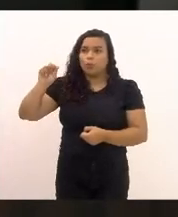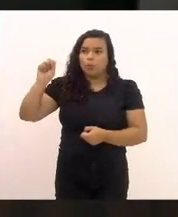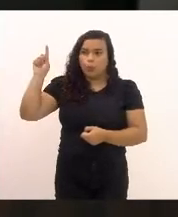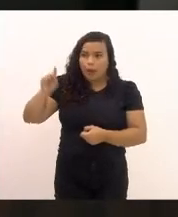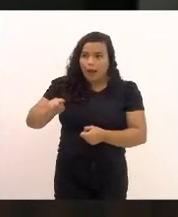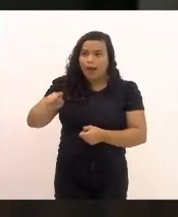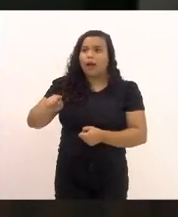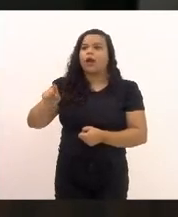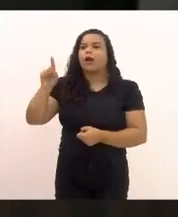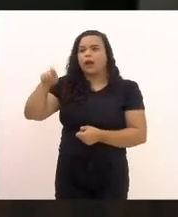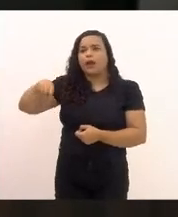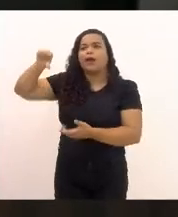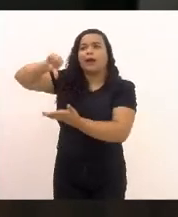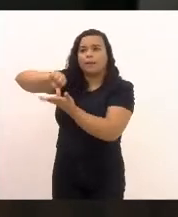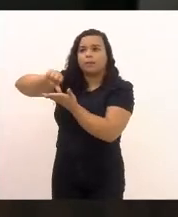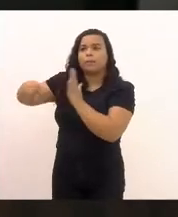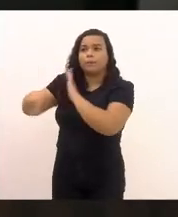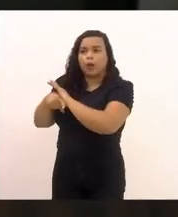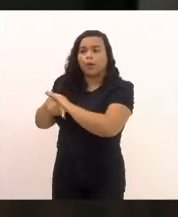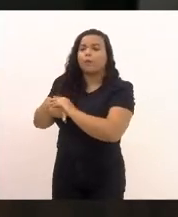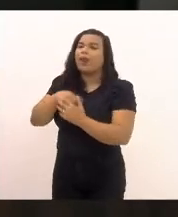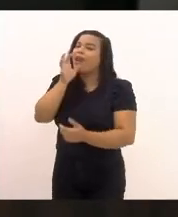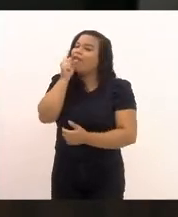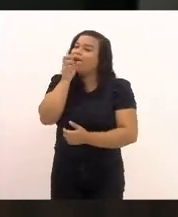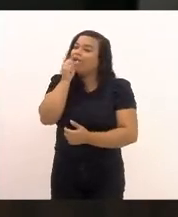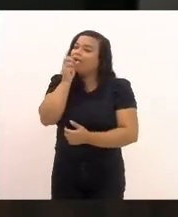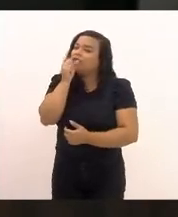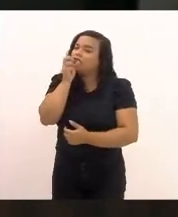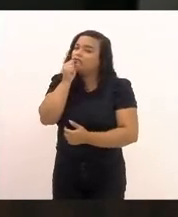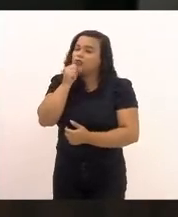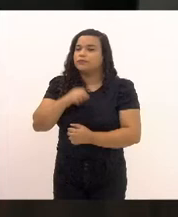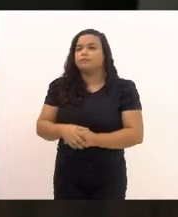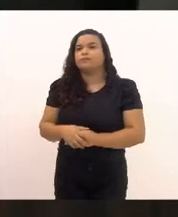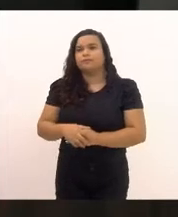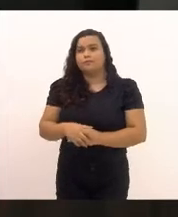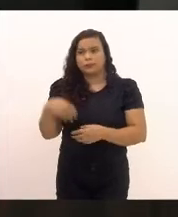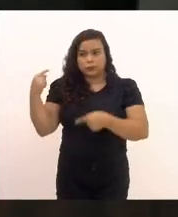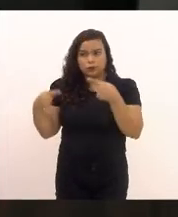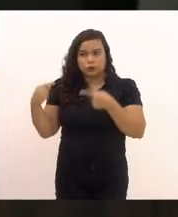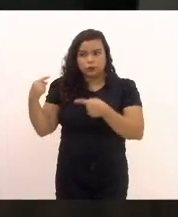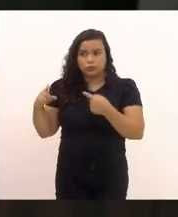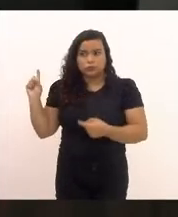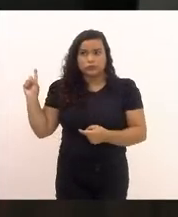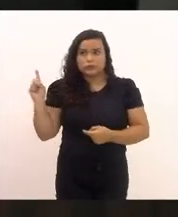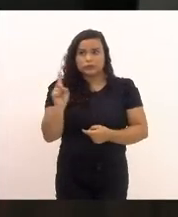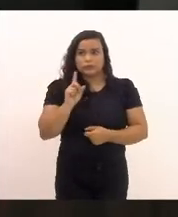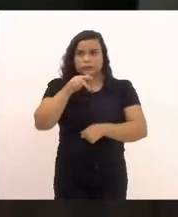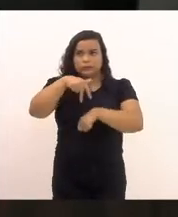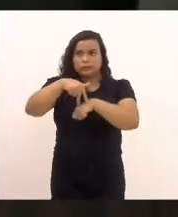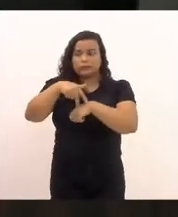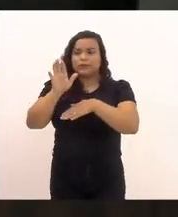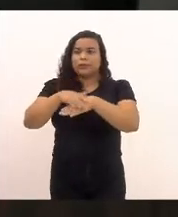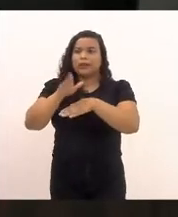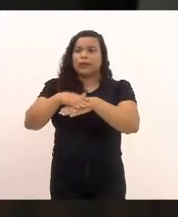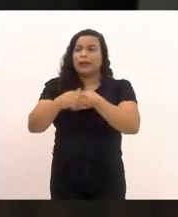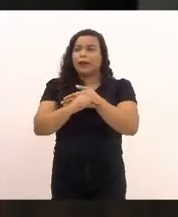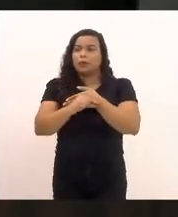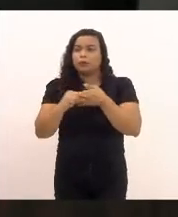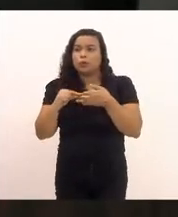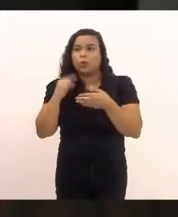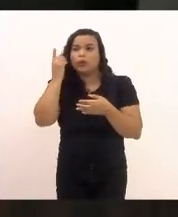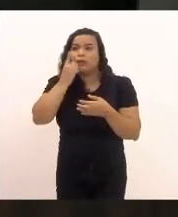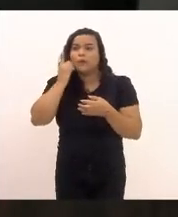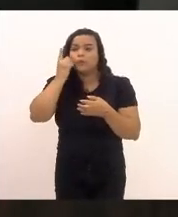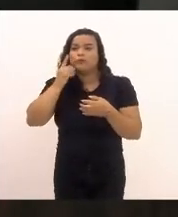Em discussão, não havendo quem queira discutir, em votação, em discussão, o autor do projeto, o